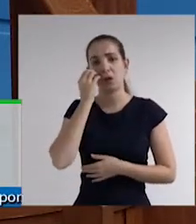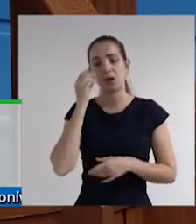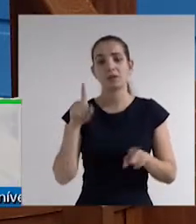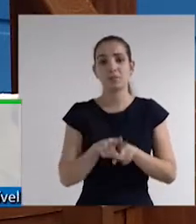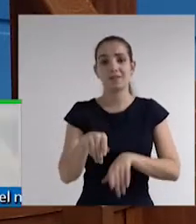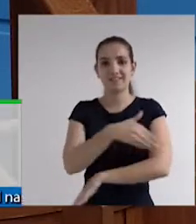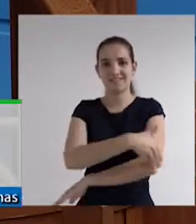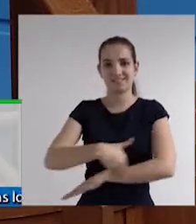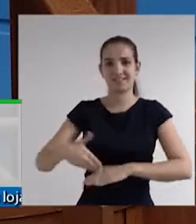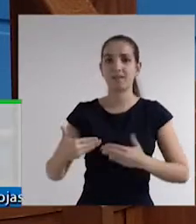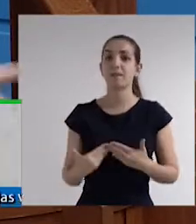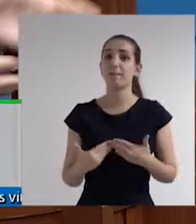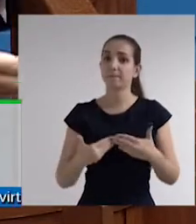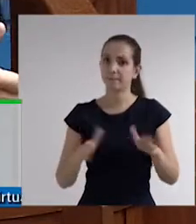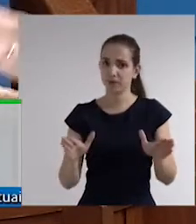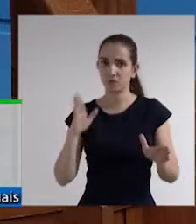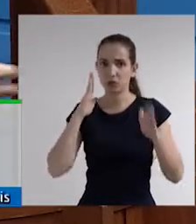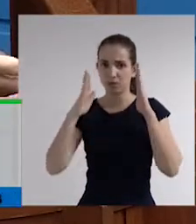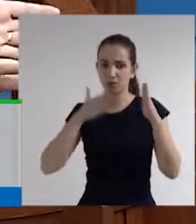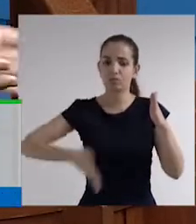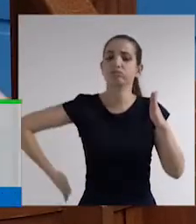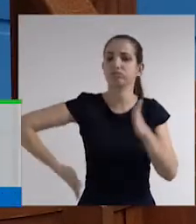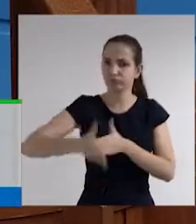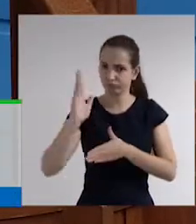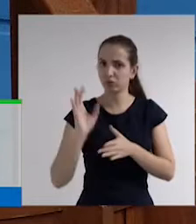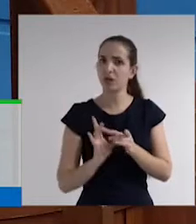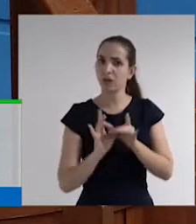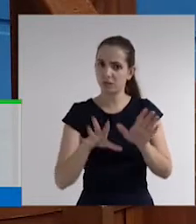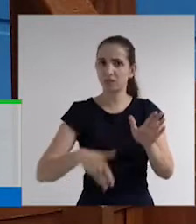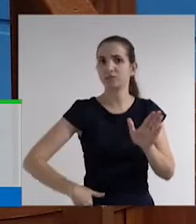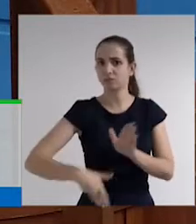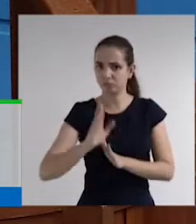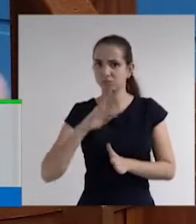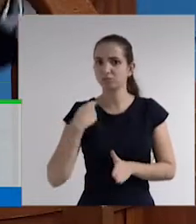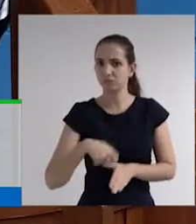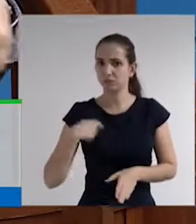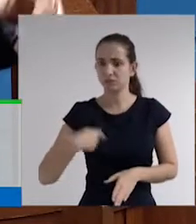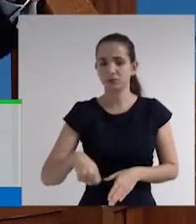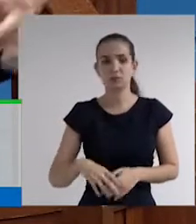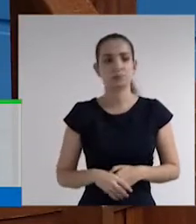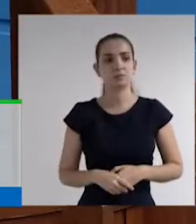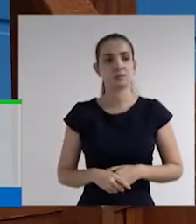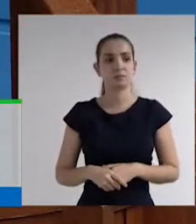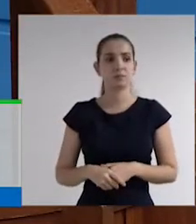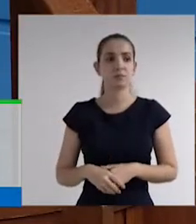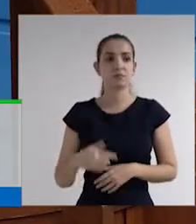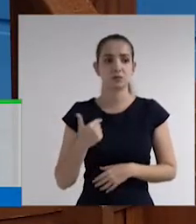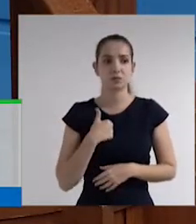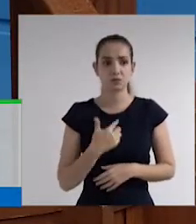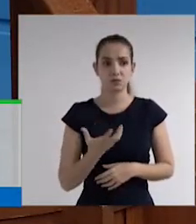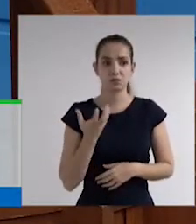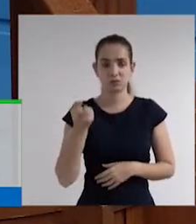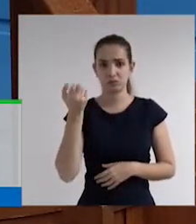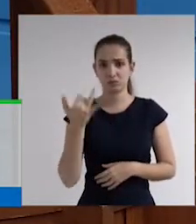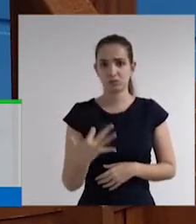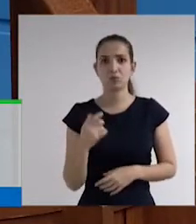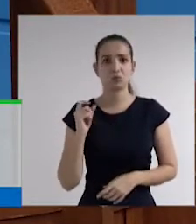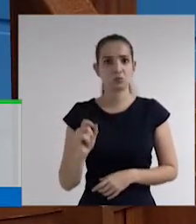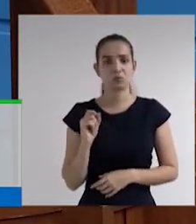já está dito aqui, que acabam a greve a partir do momento dessa proposta do governador Reinaldo. E aí, eu quero dizer que